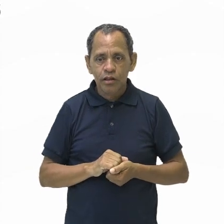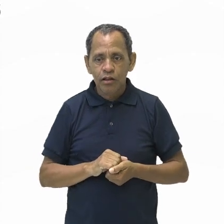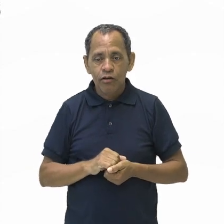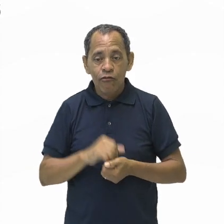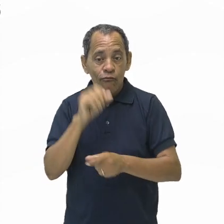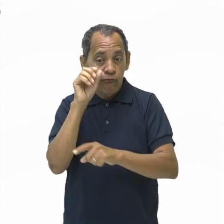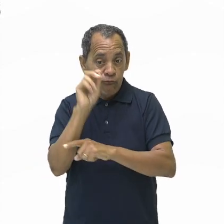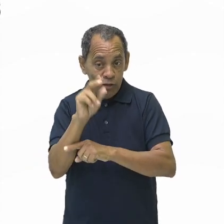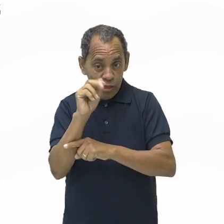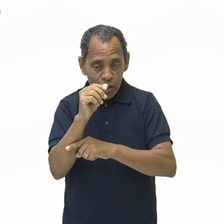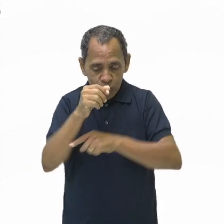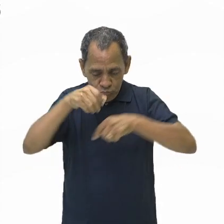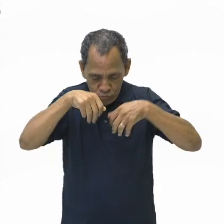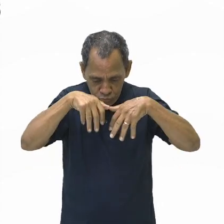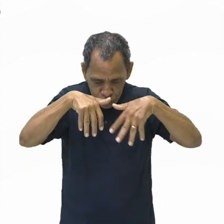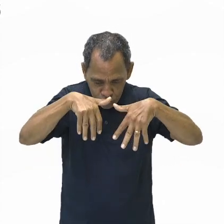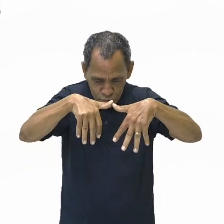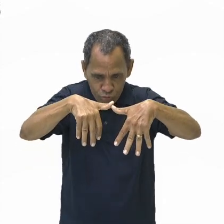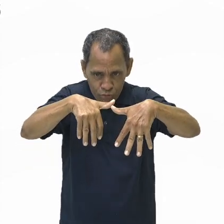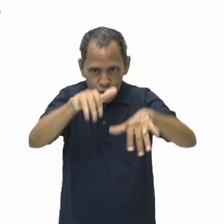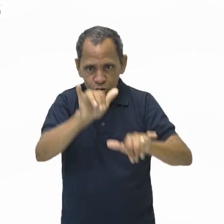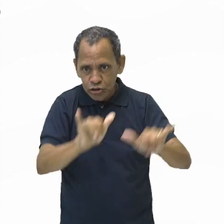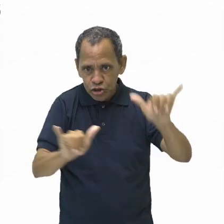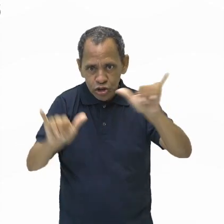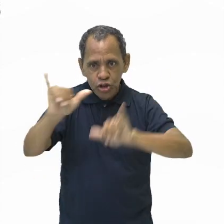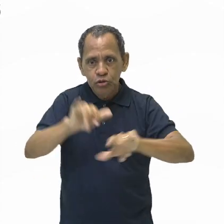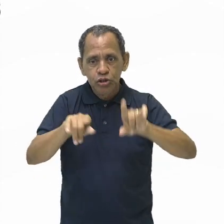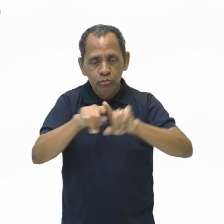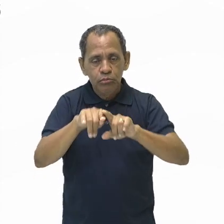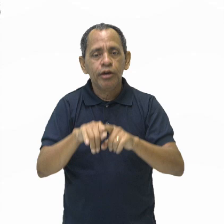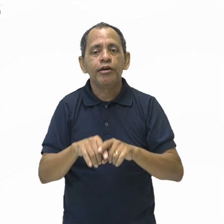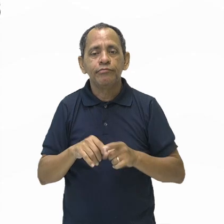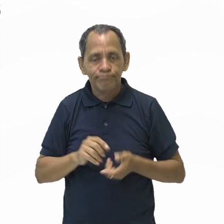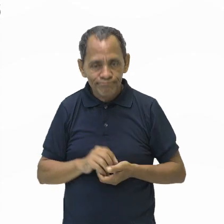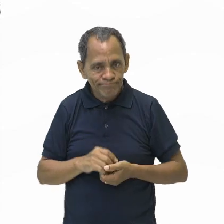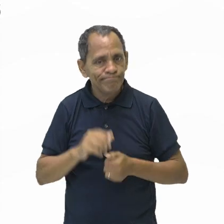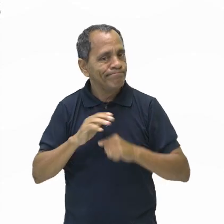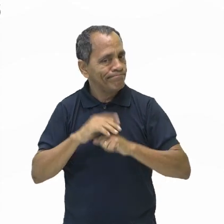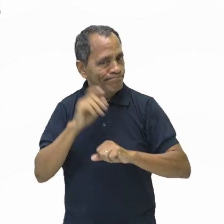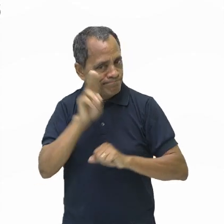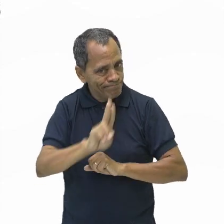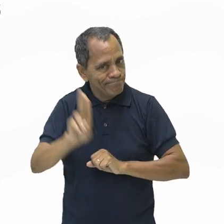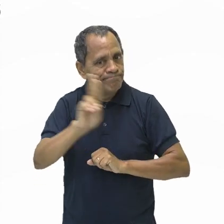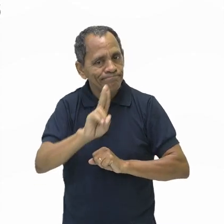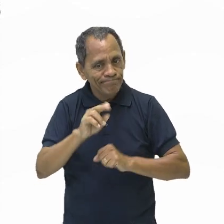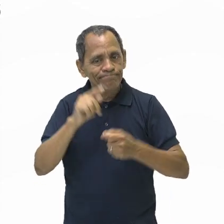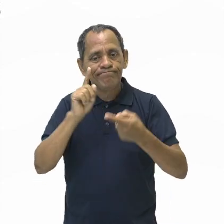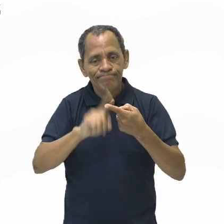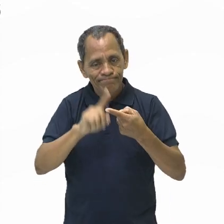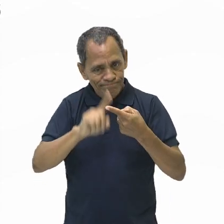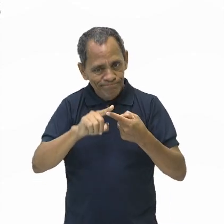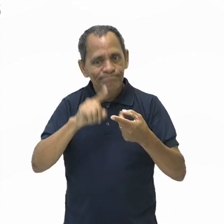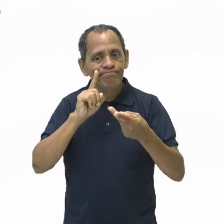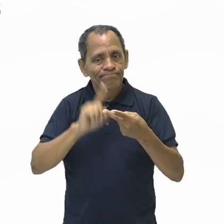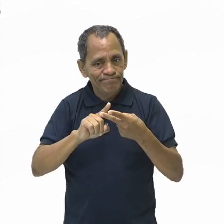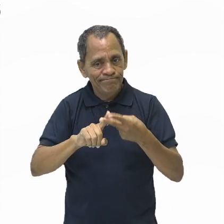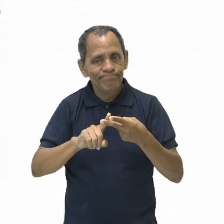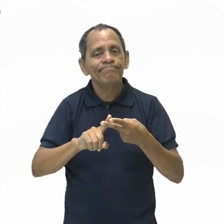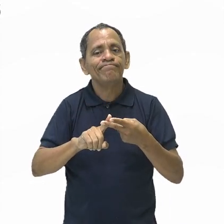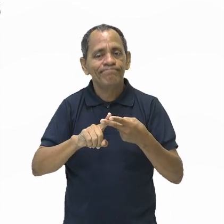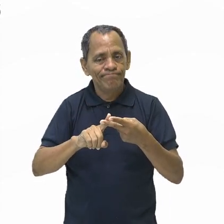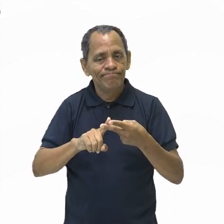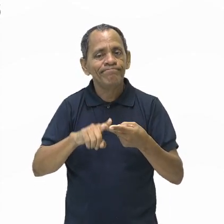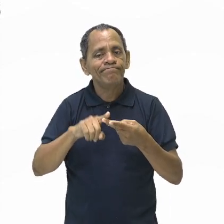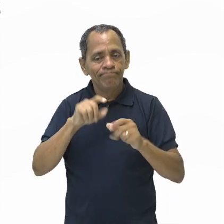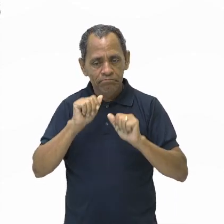Fertilizantes químicos, o excesso de nitratos e fosfatos pode contaminar o solo e